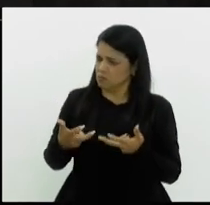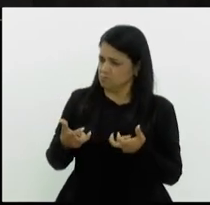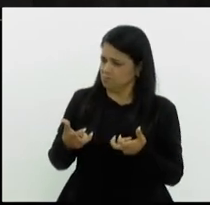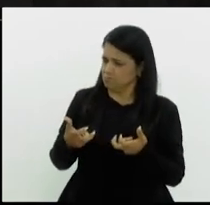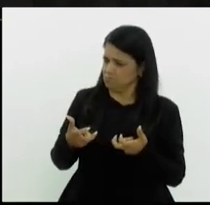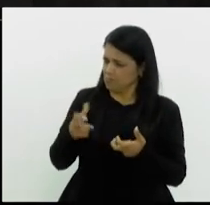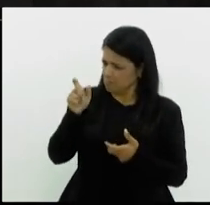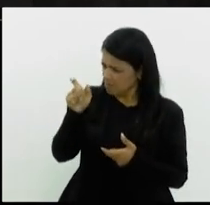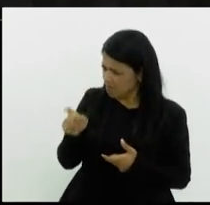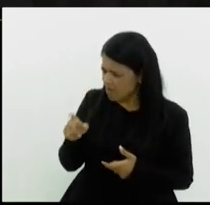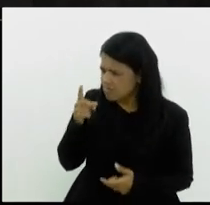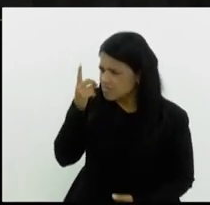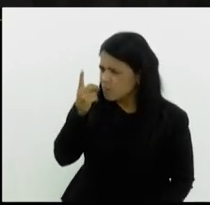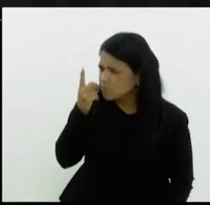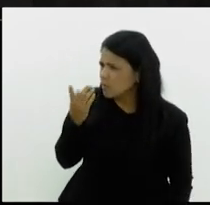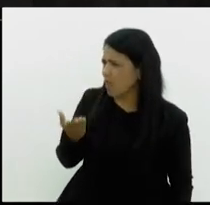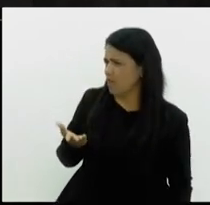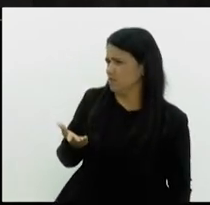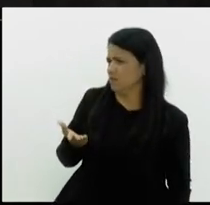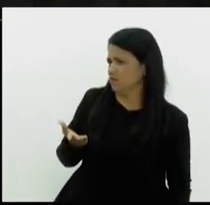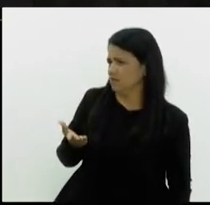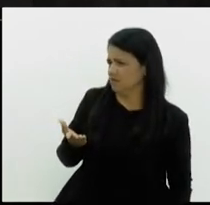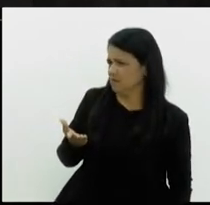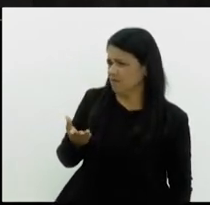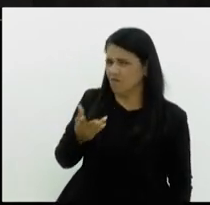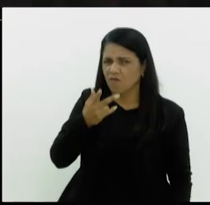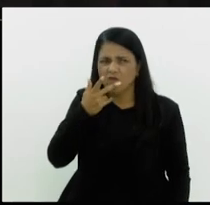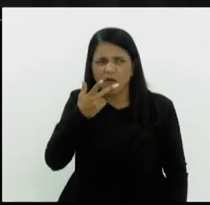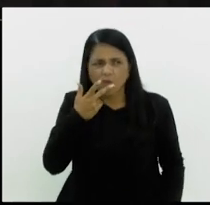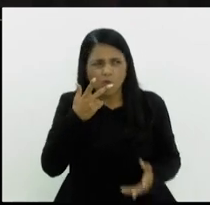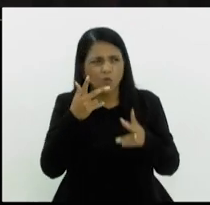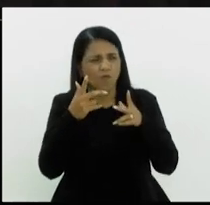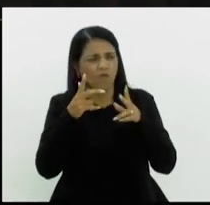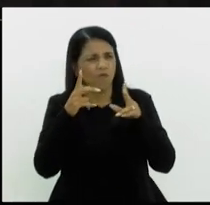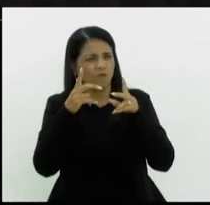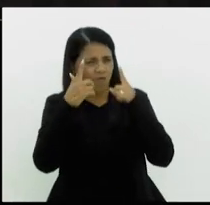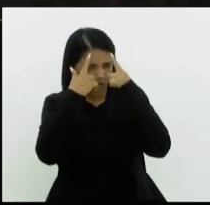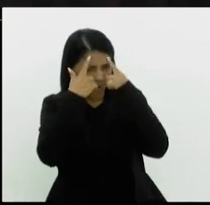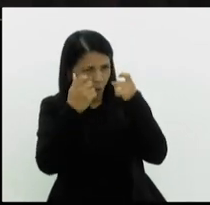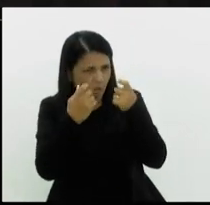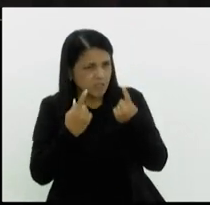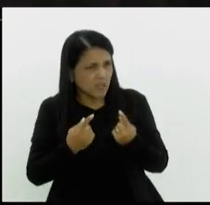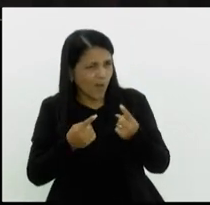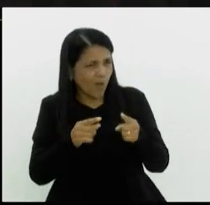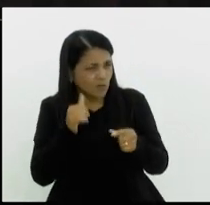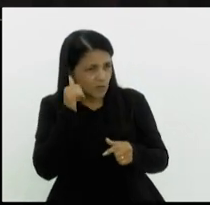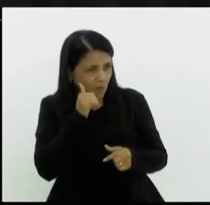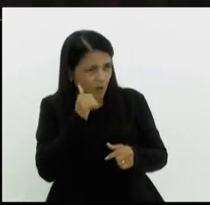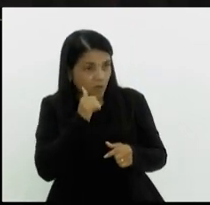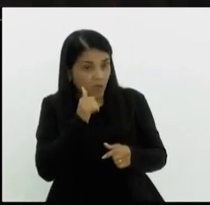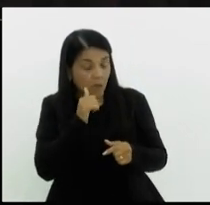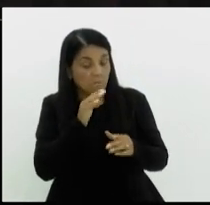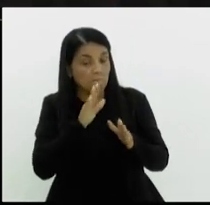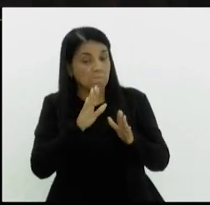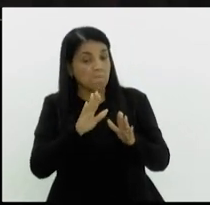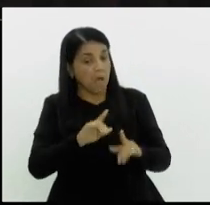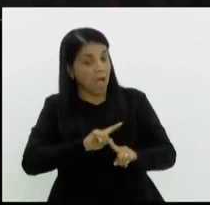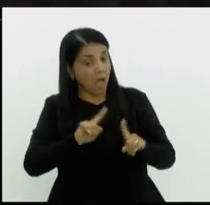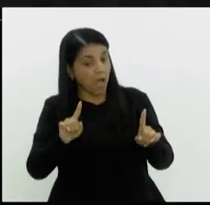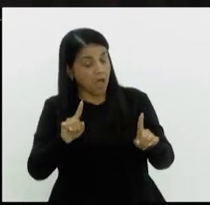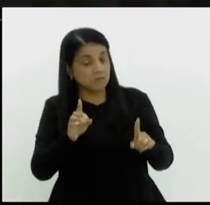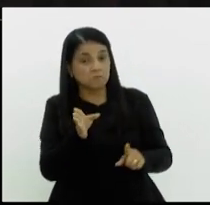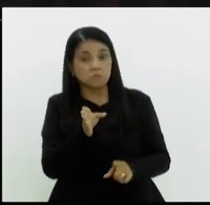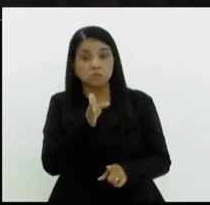a deputada X está falando sobre violência contra a mulher, mas silenciou em relação ao filho